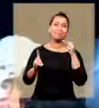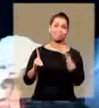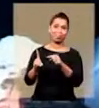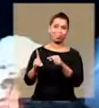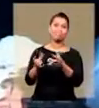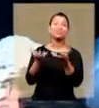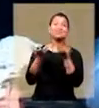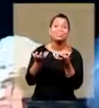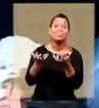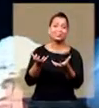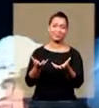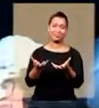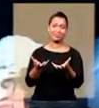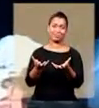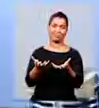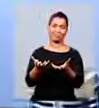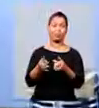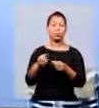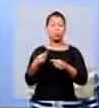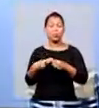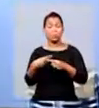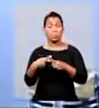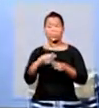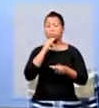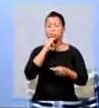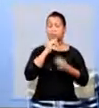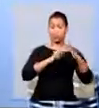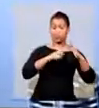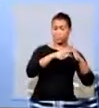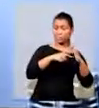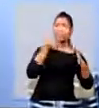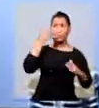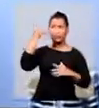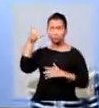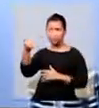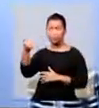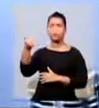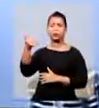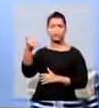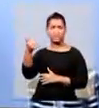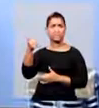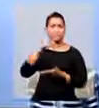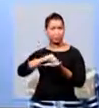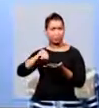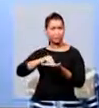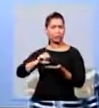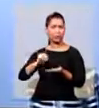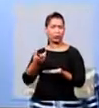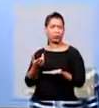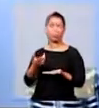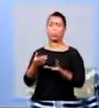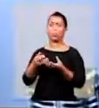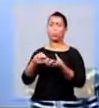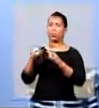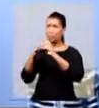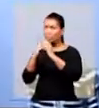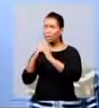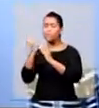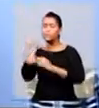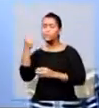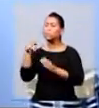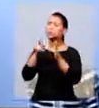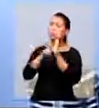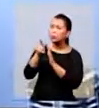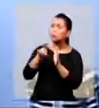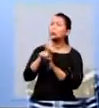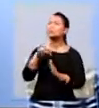vezes ligam, acho que não sei na secretaria, mas às vezes na entidade acabam ligando, perguntando: existe algum tipo de deficiência assim que o cara